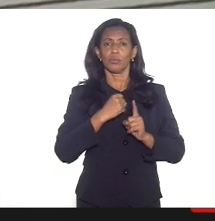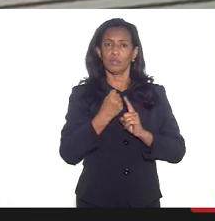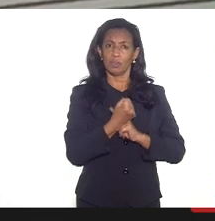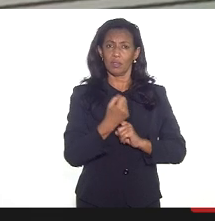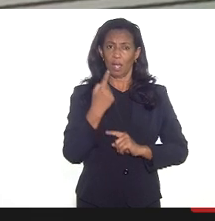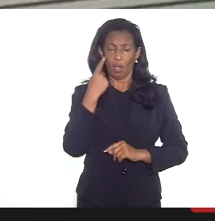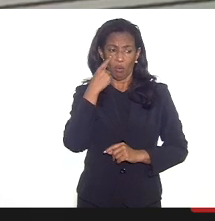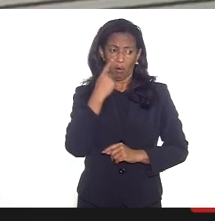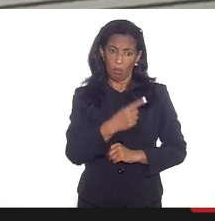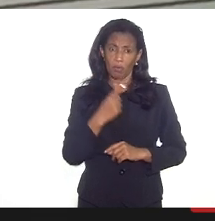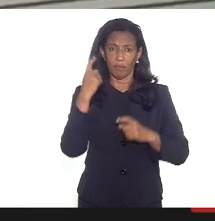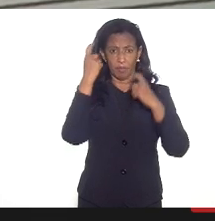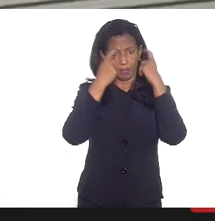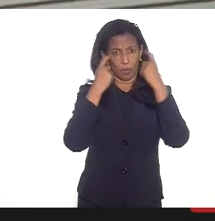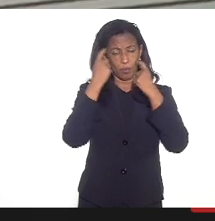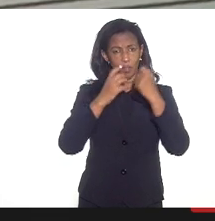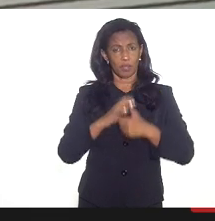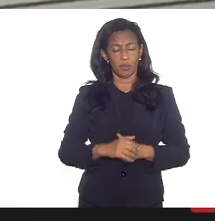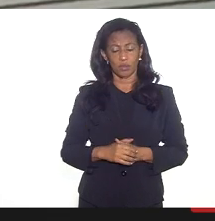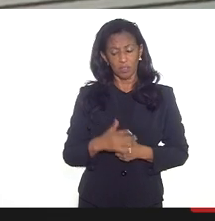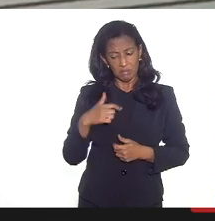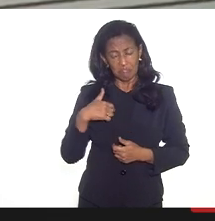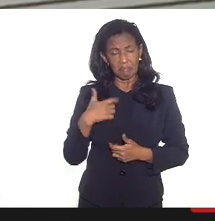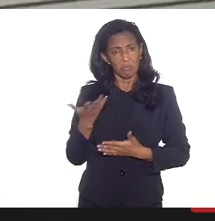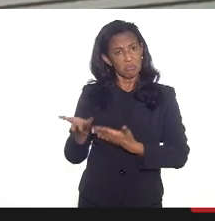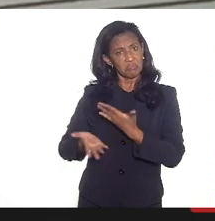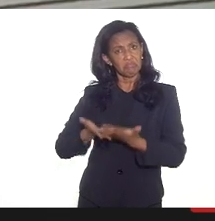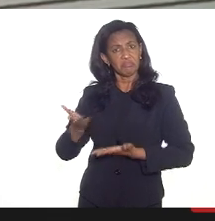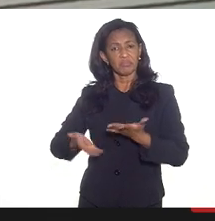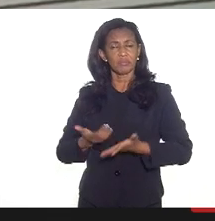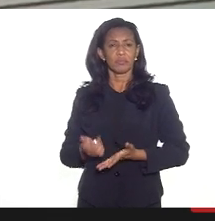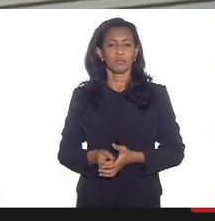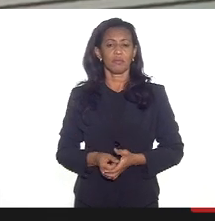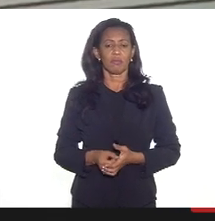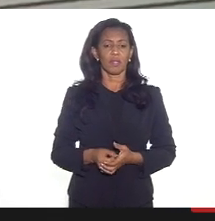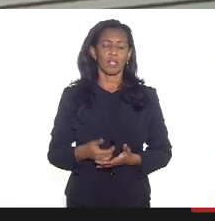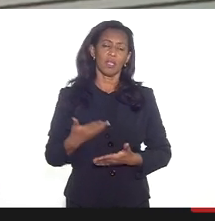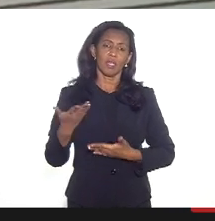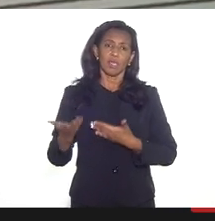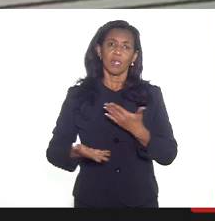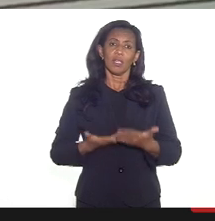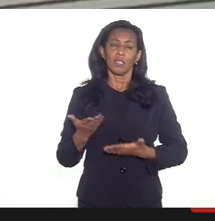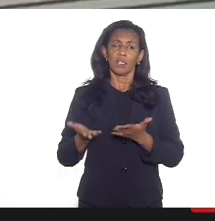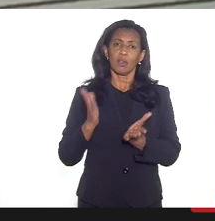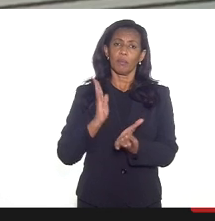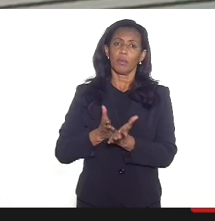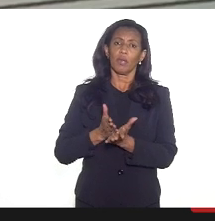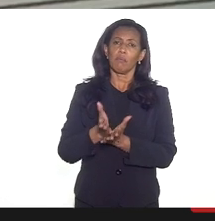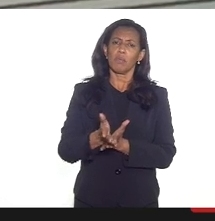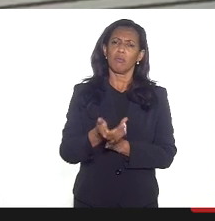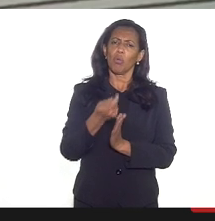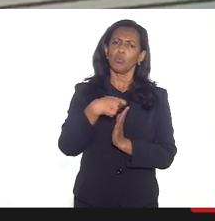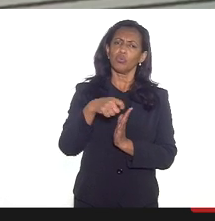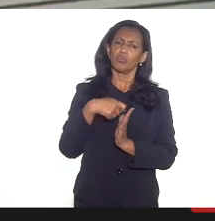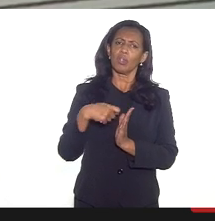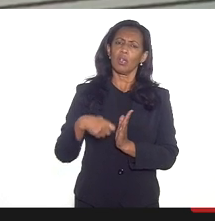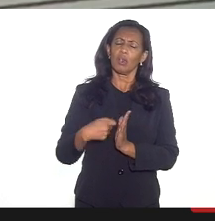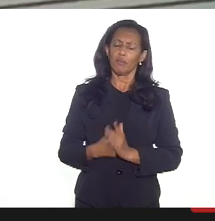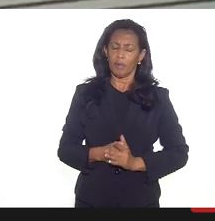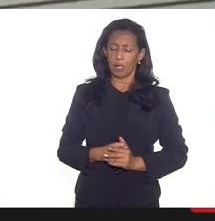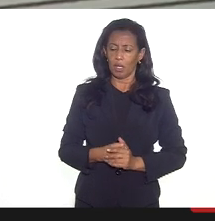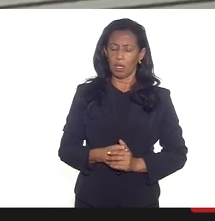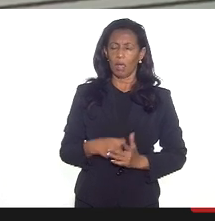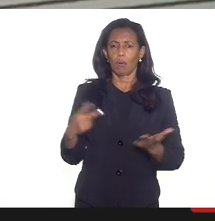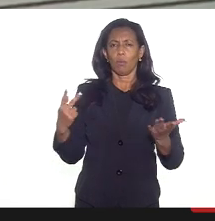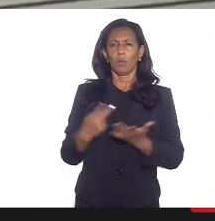ver, relevantes, e que eu queria tratar, né? E tratar por esse prisma. Então, eu fiz o roteiro sobre ela em